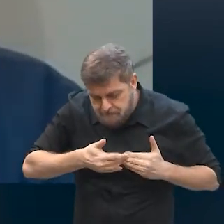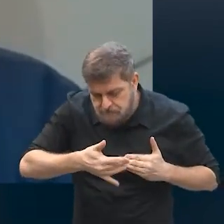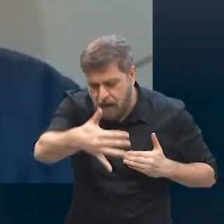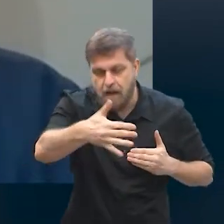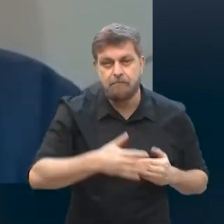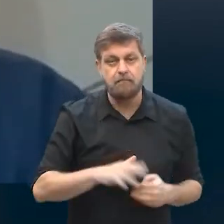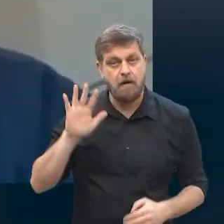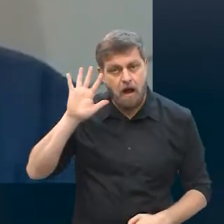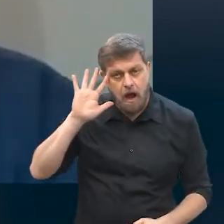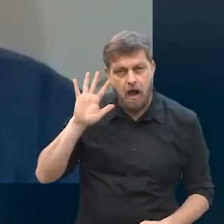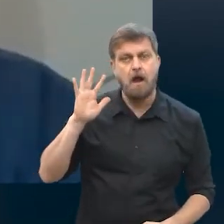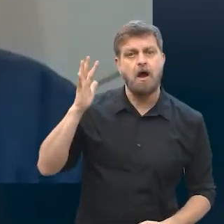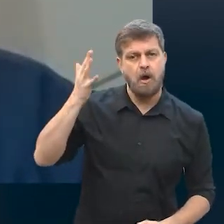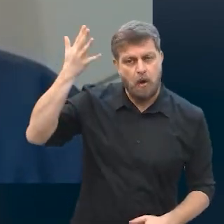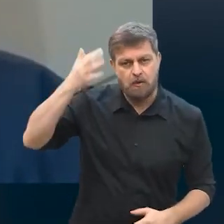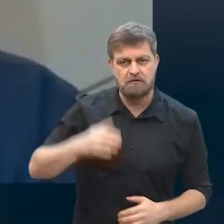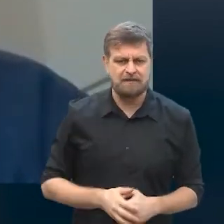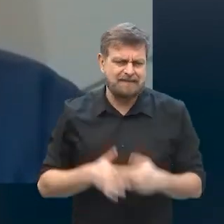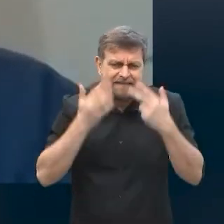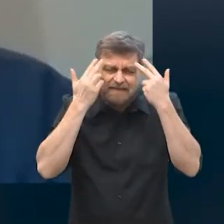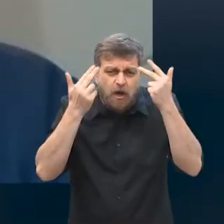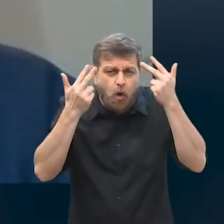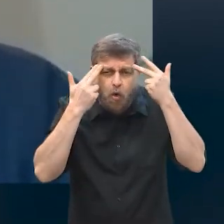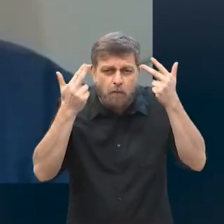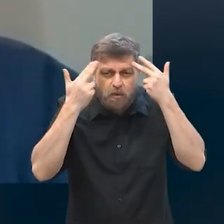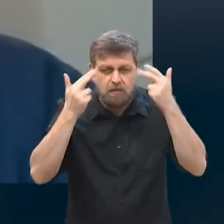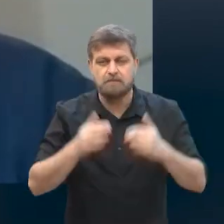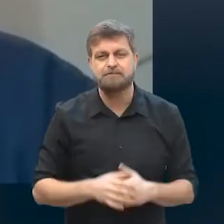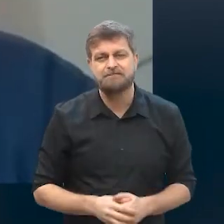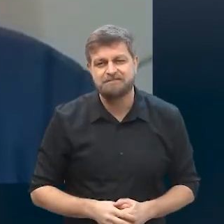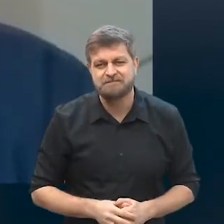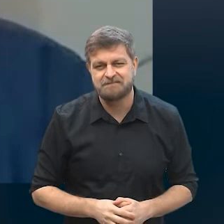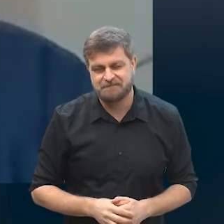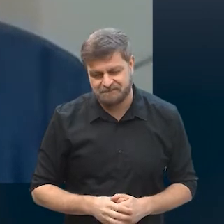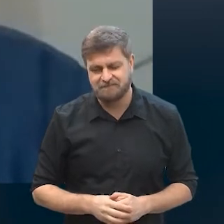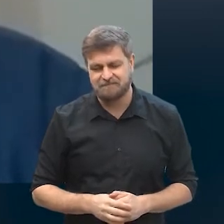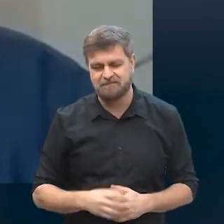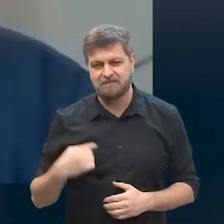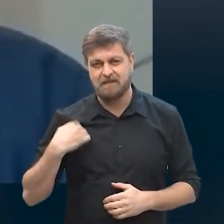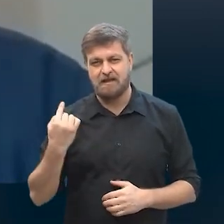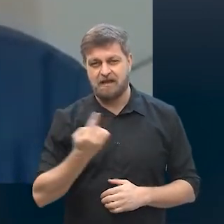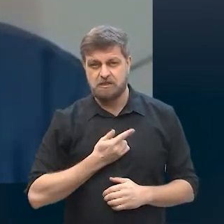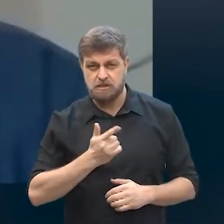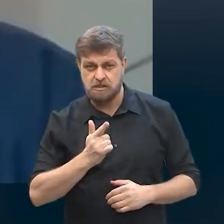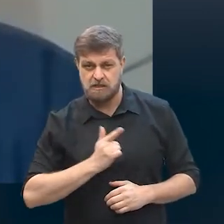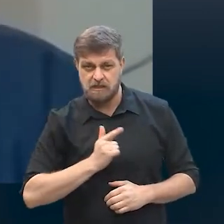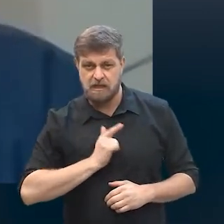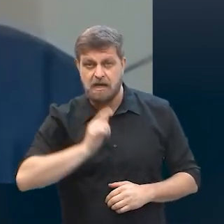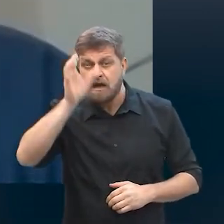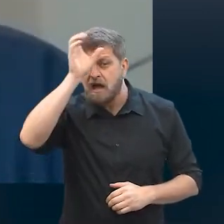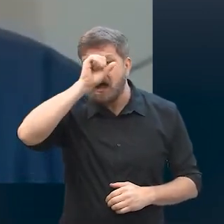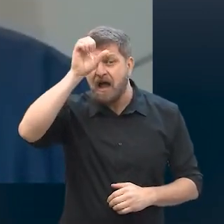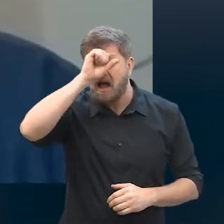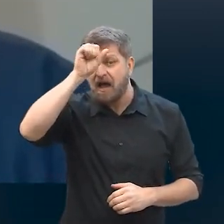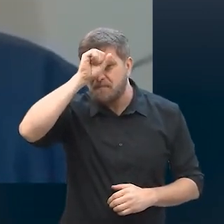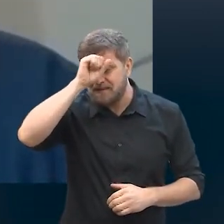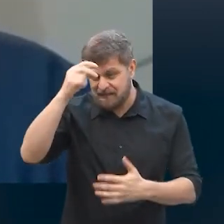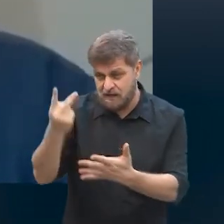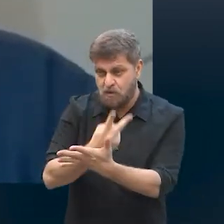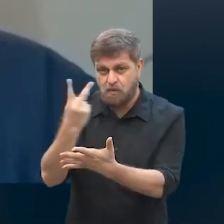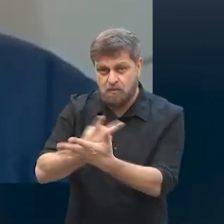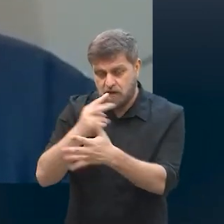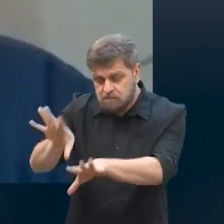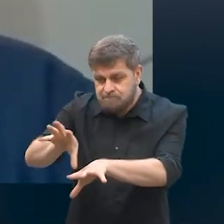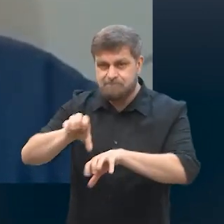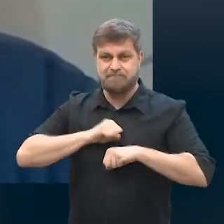coisas acontecem, é super comum e, assim, a gente tem que aprender com o erro